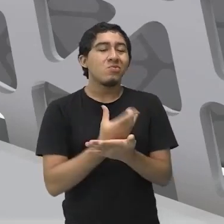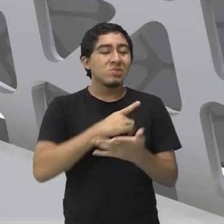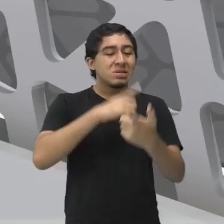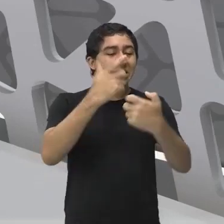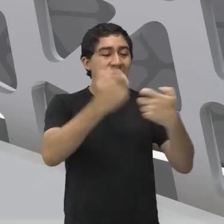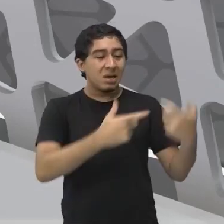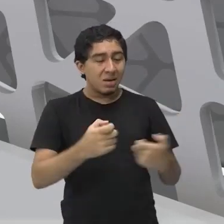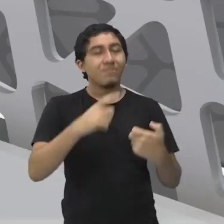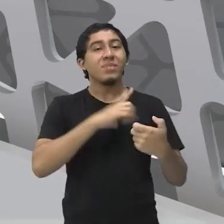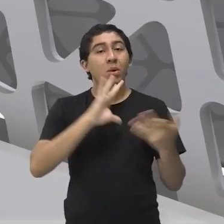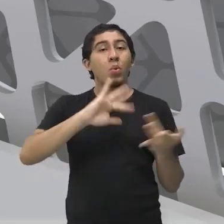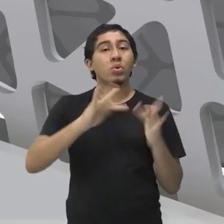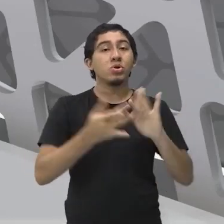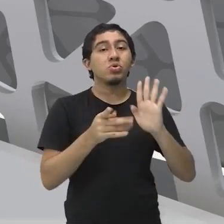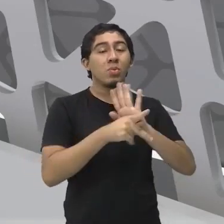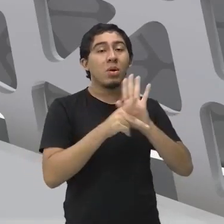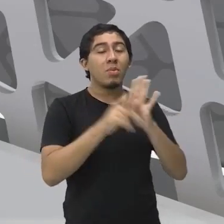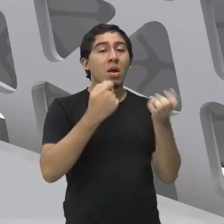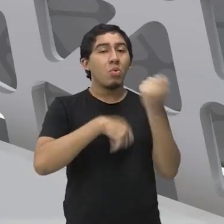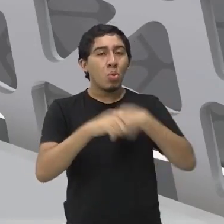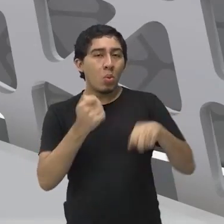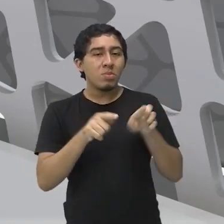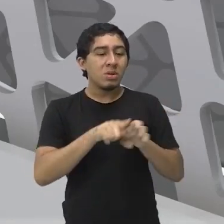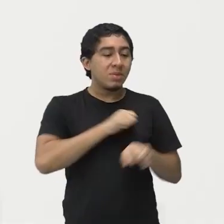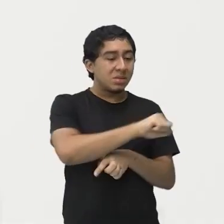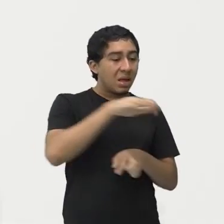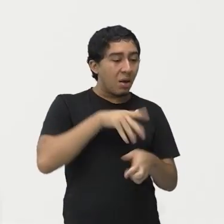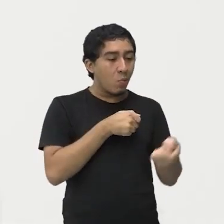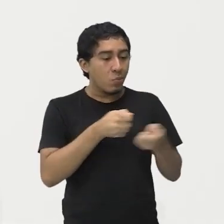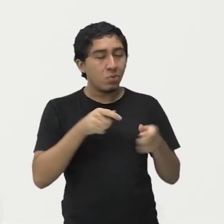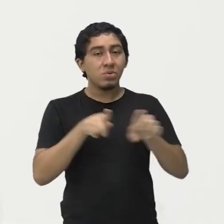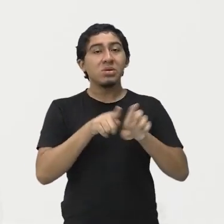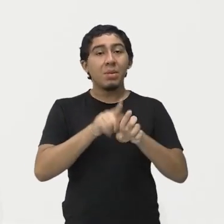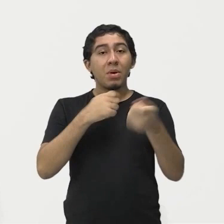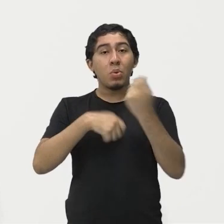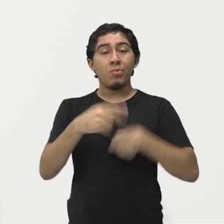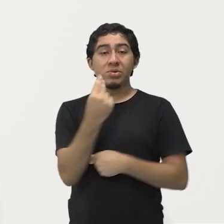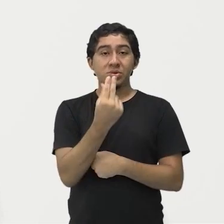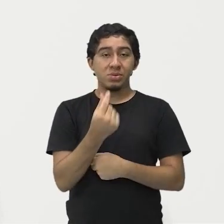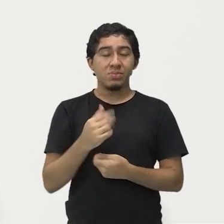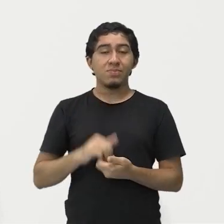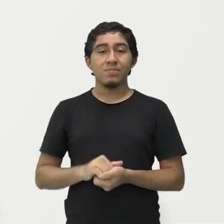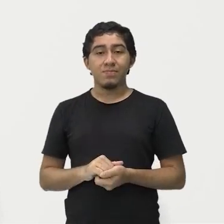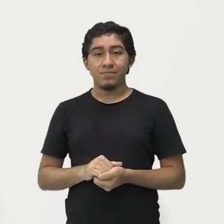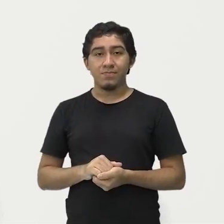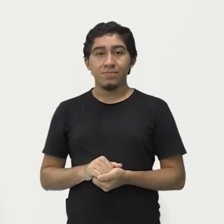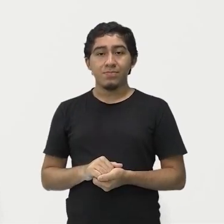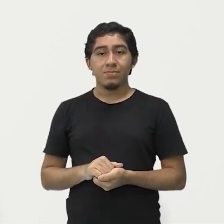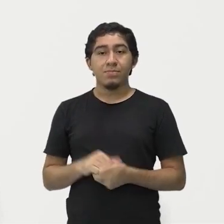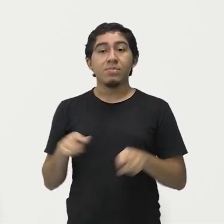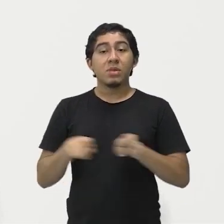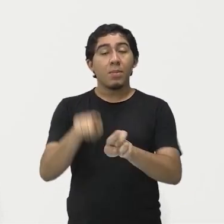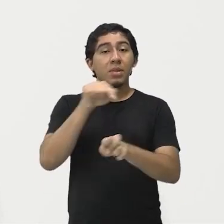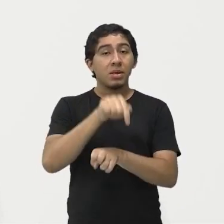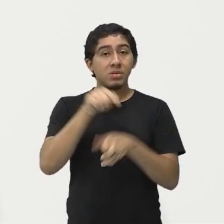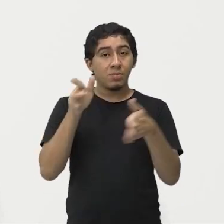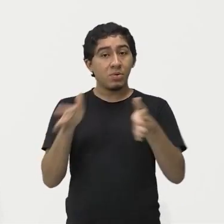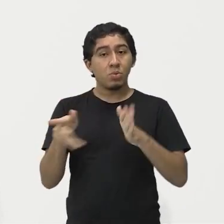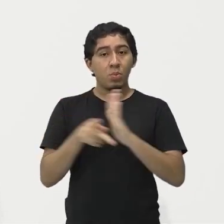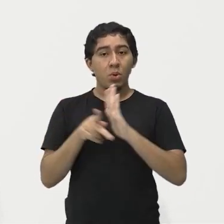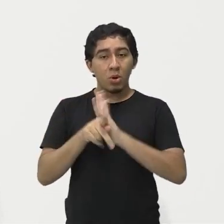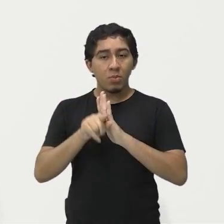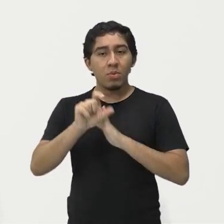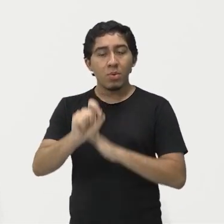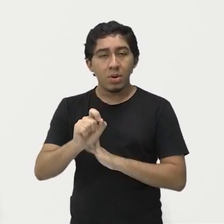posses de terra e às questões econômicas. Foi também, neste período histórico, que a